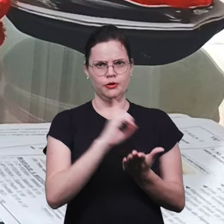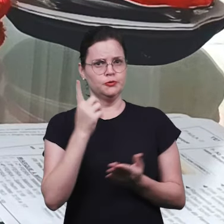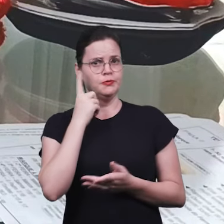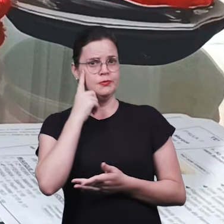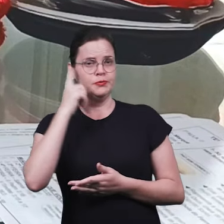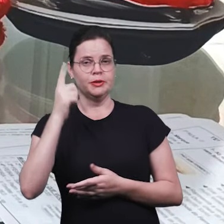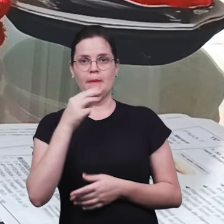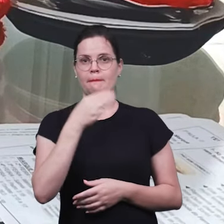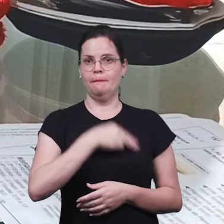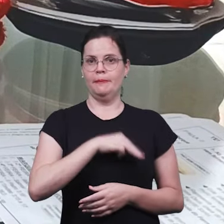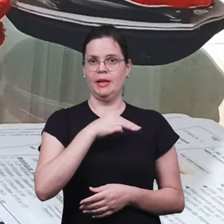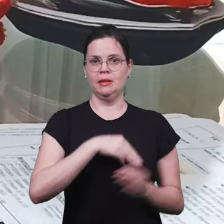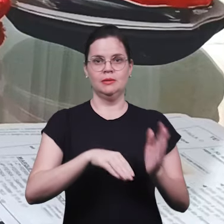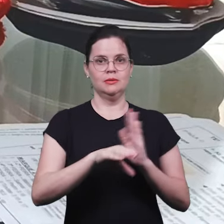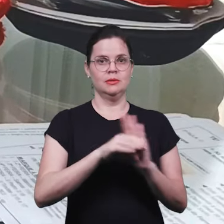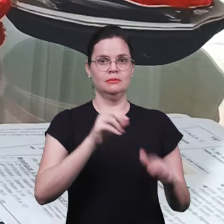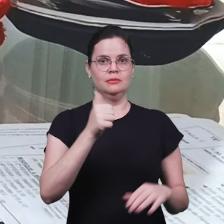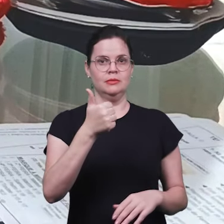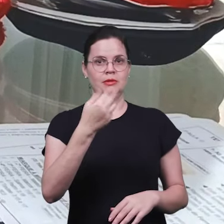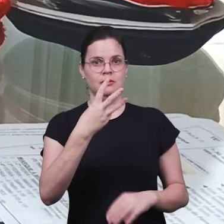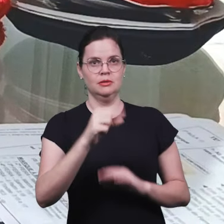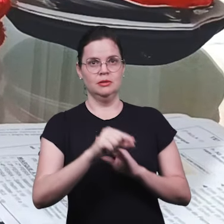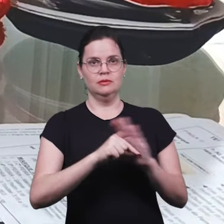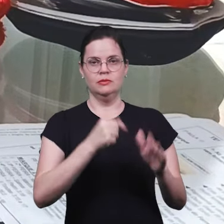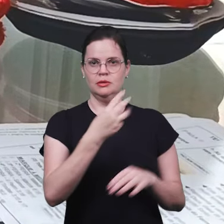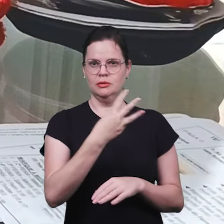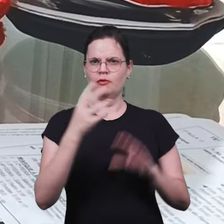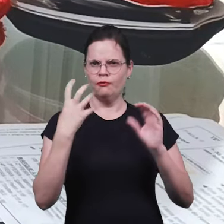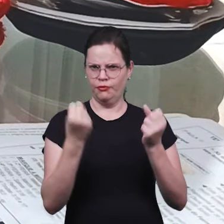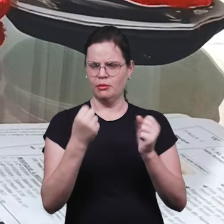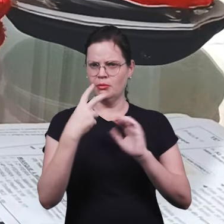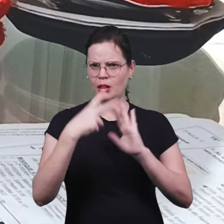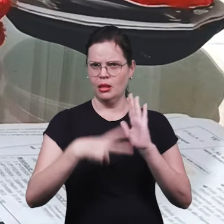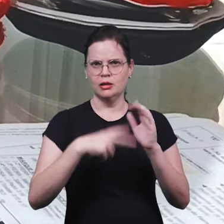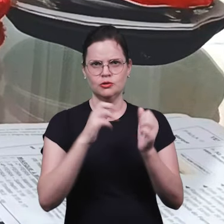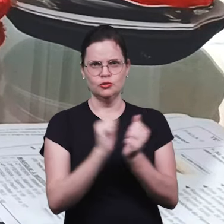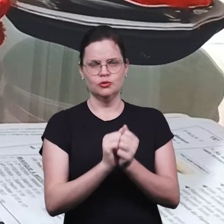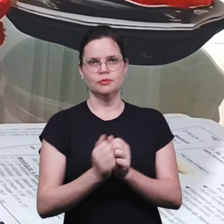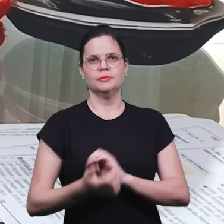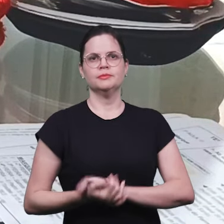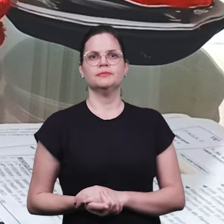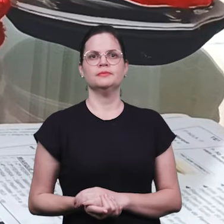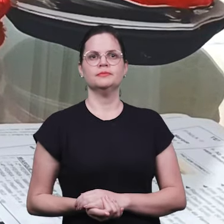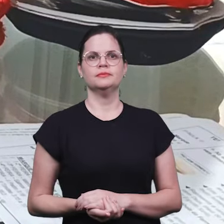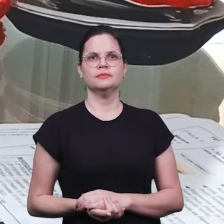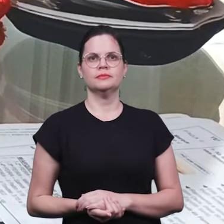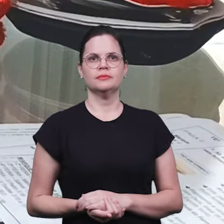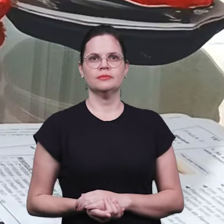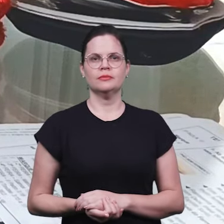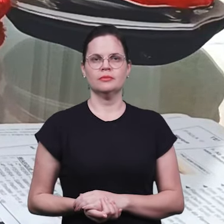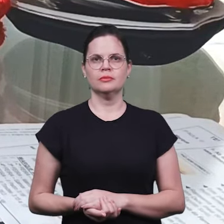Deus, que está lá em Mateus 13, 33. Vamos ler a palavra de Deus?